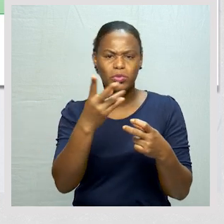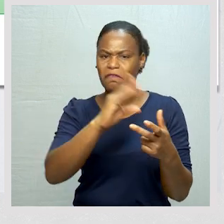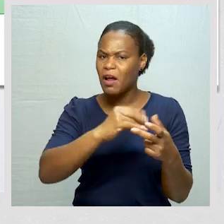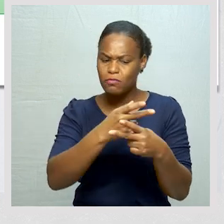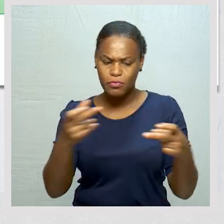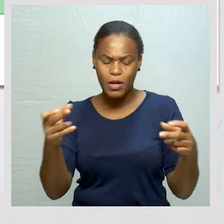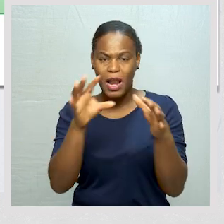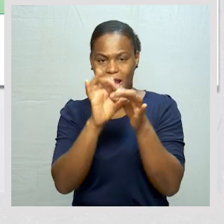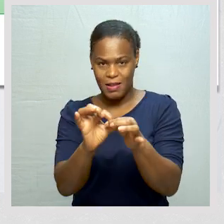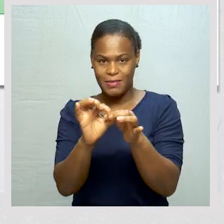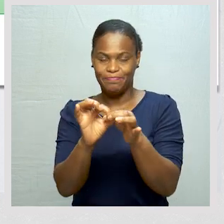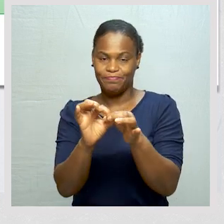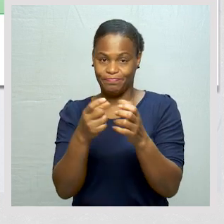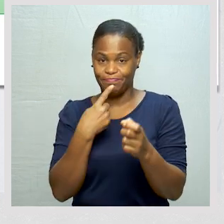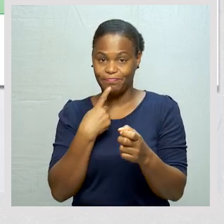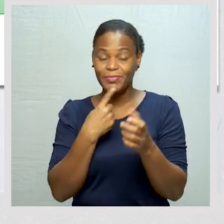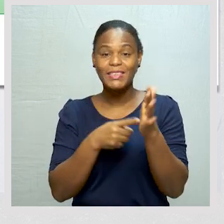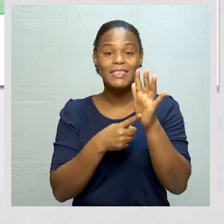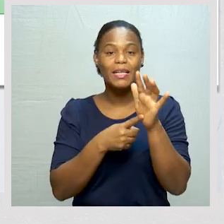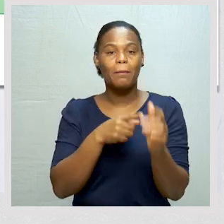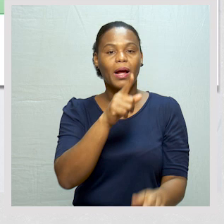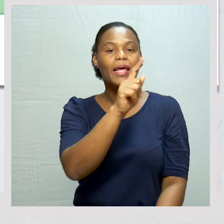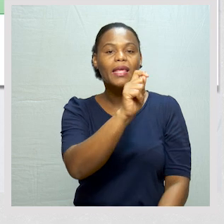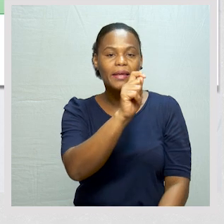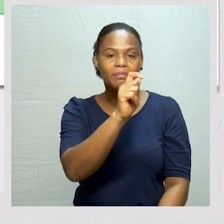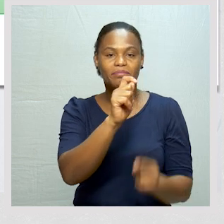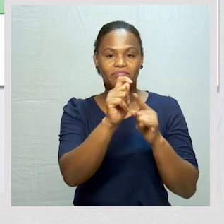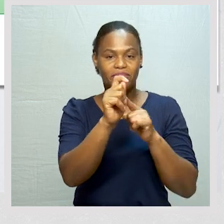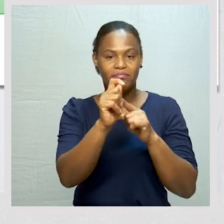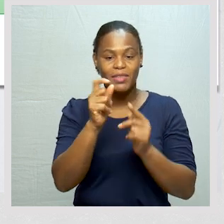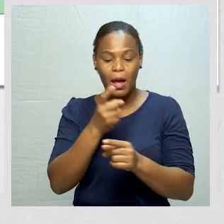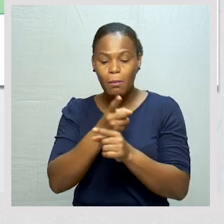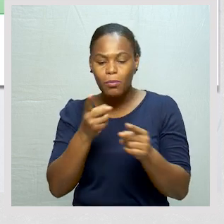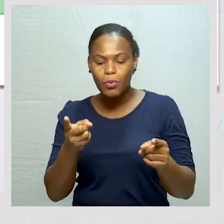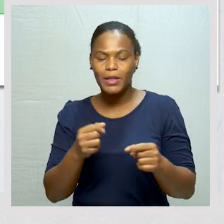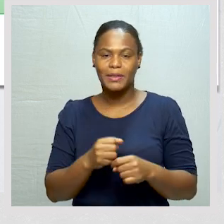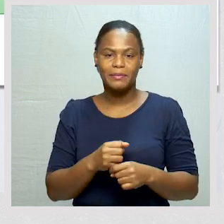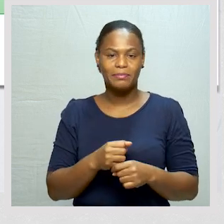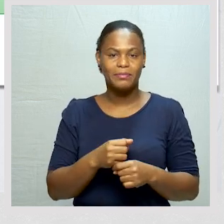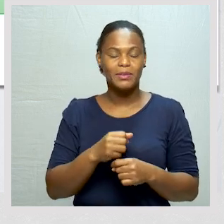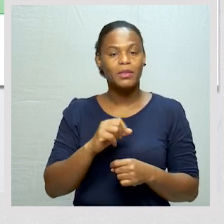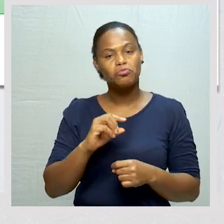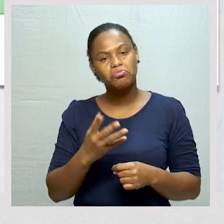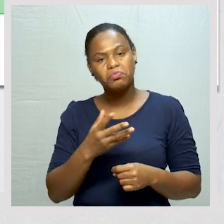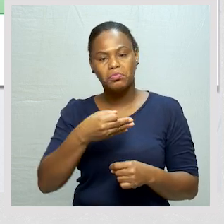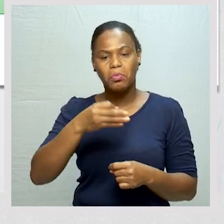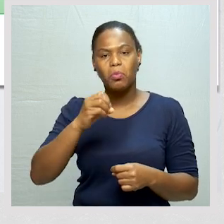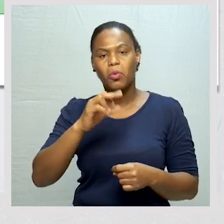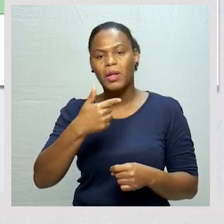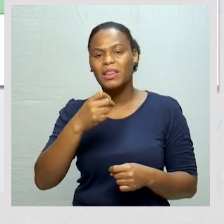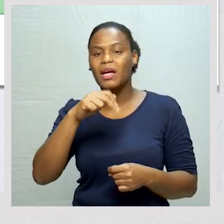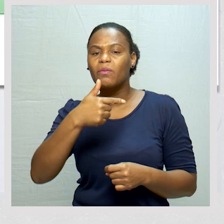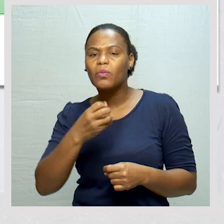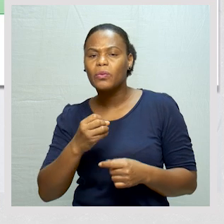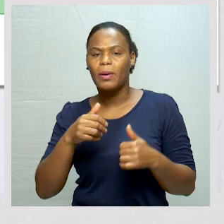frases. Vejamos aqui exemplos. Temos e, porque, portanto, por isso, mas,